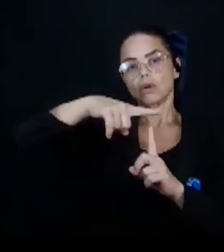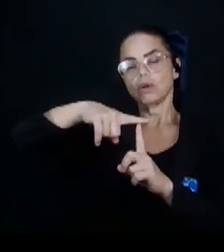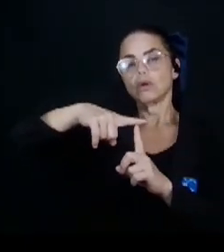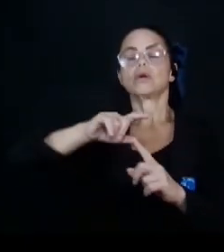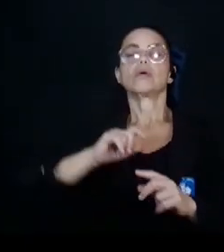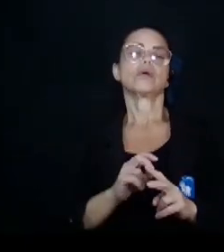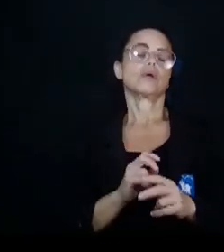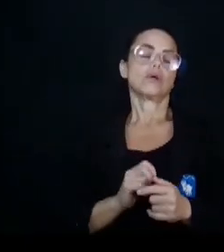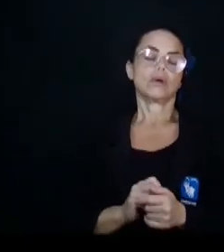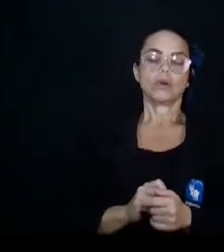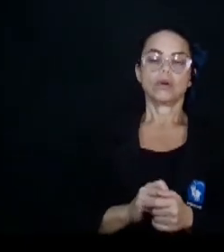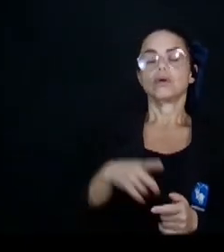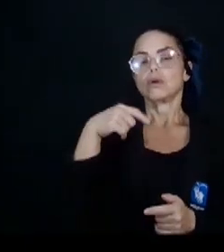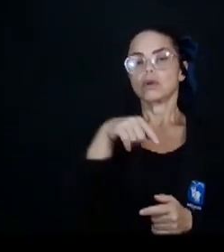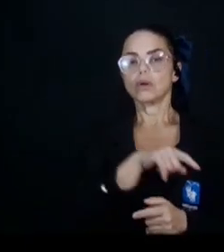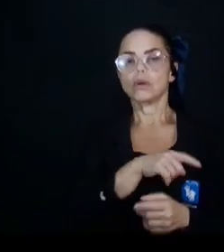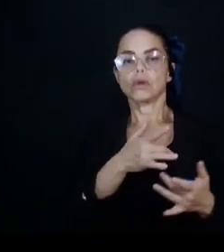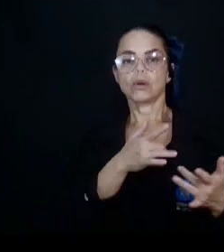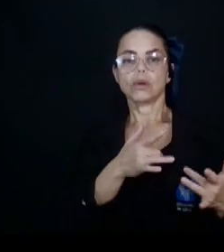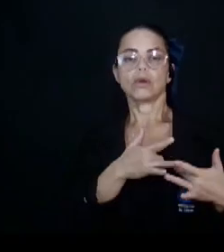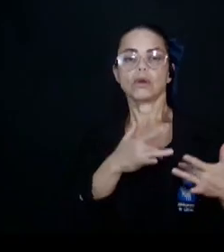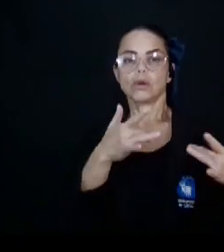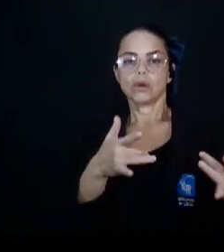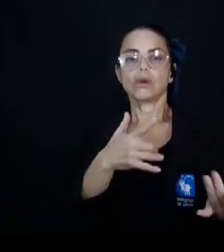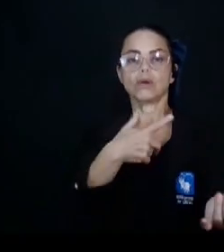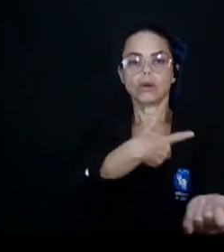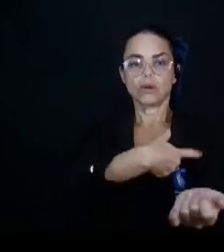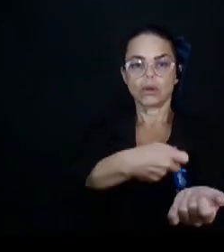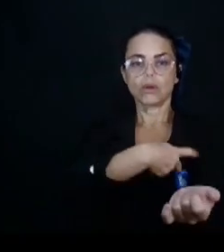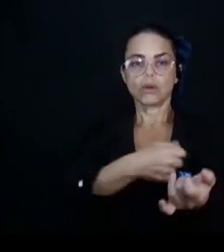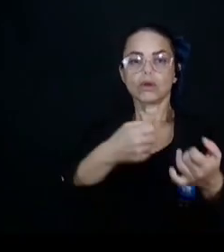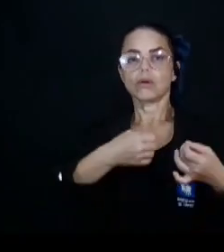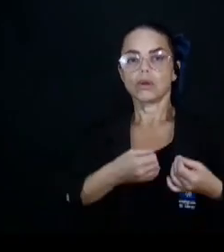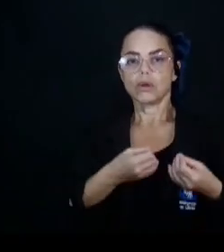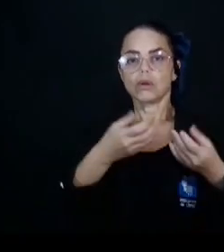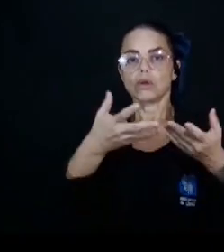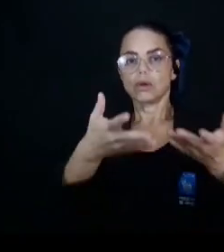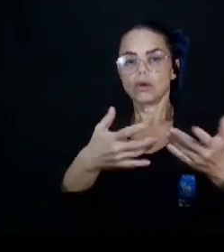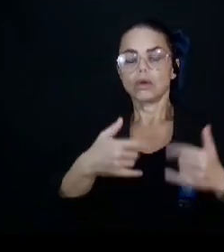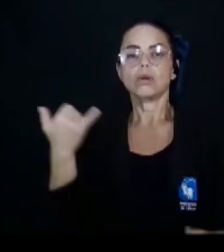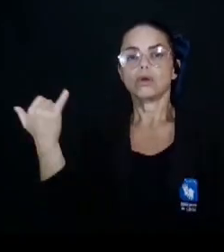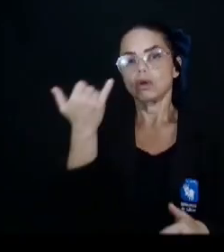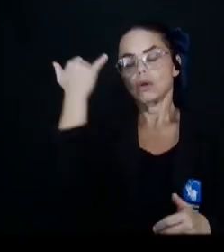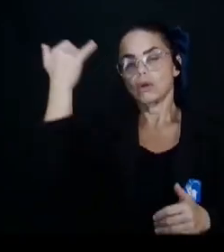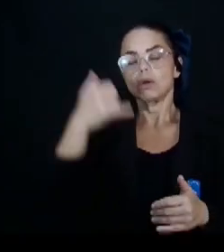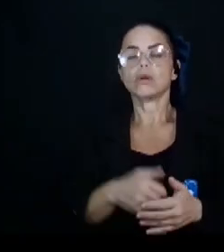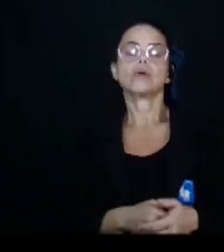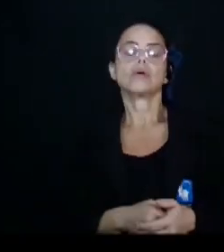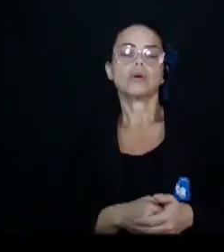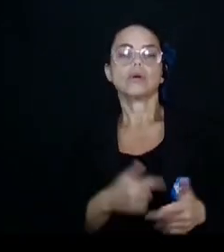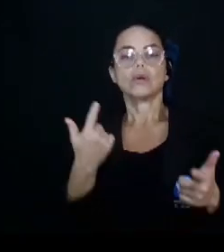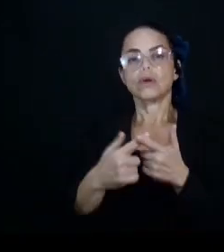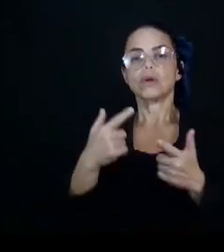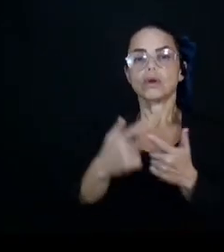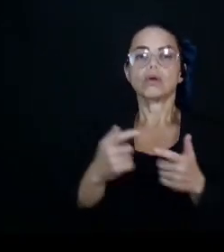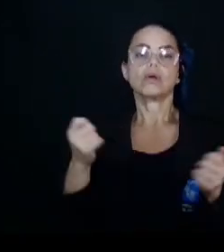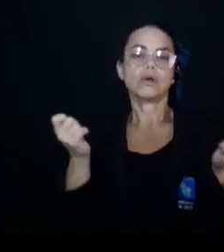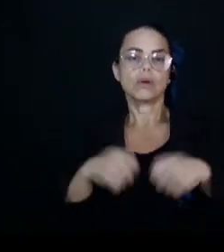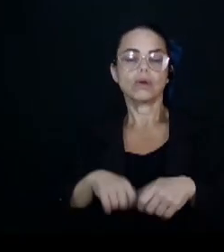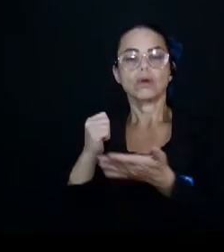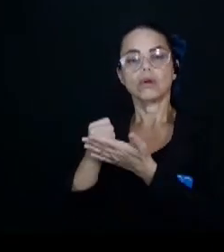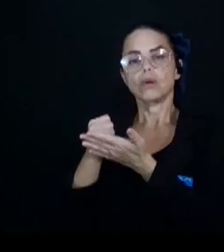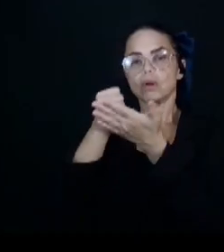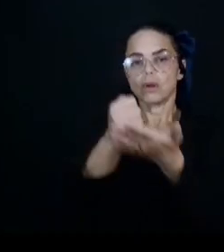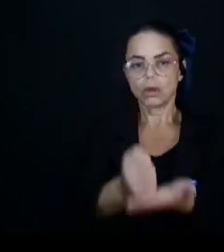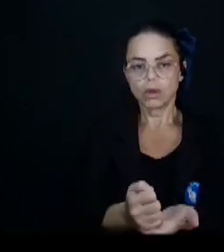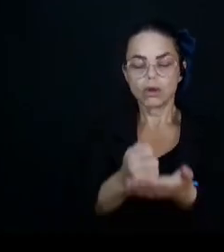a doação, ela é muito importante nesse sentido, porque pode ajudar, né, vários